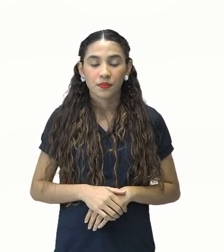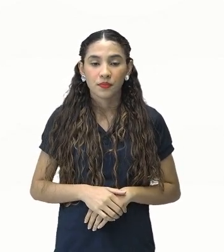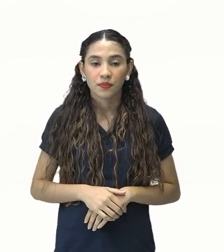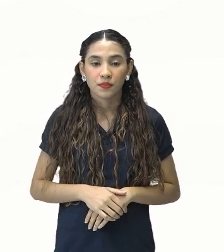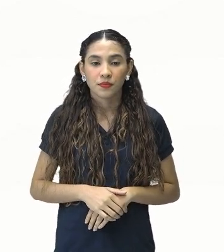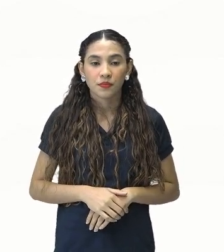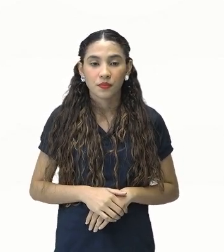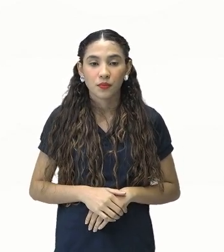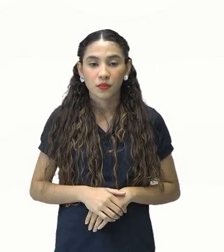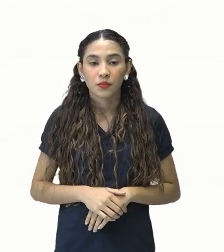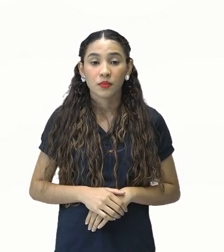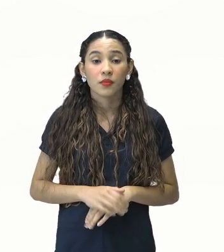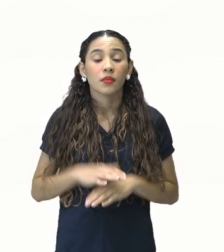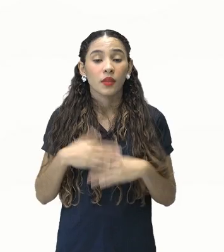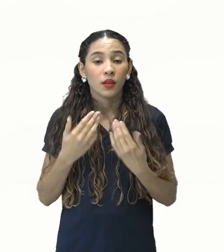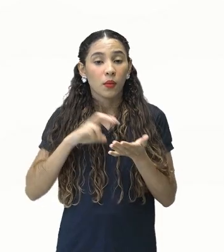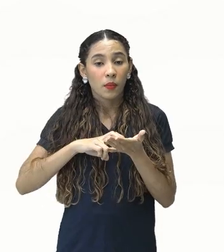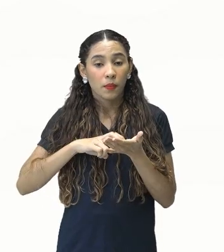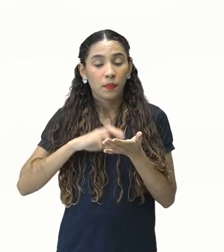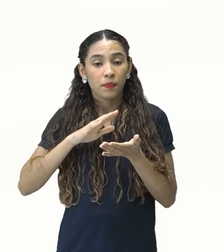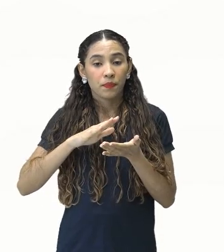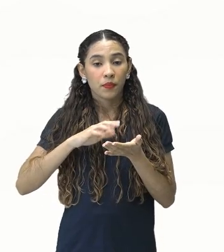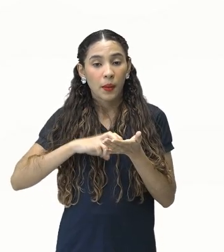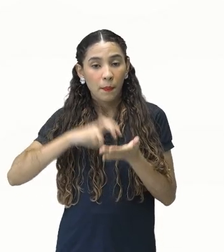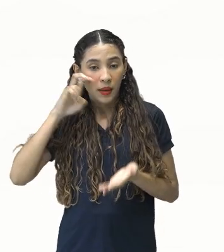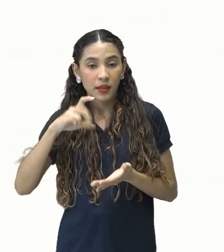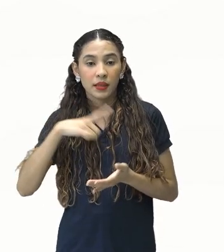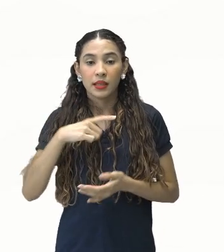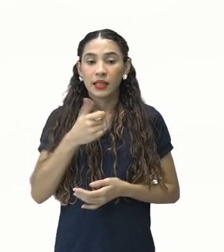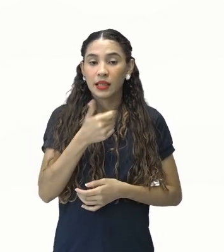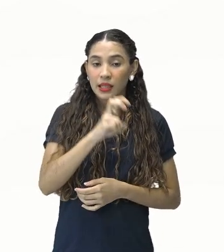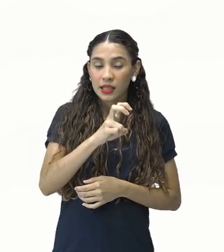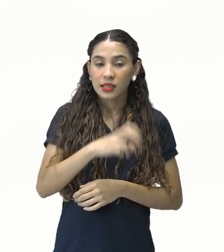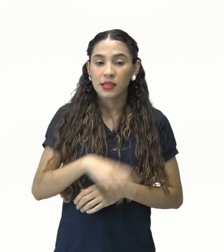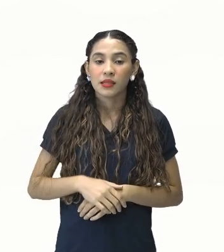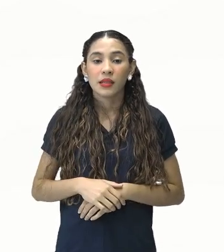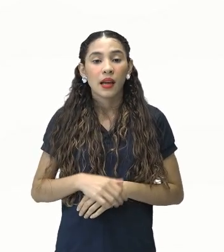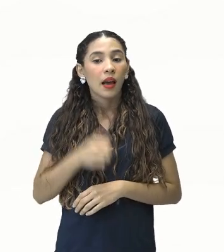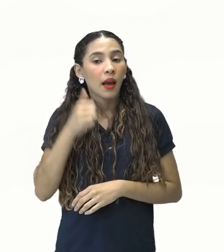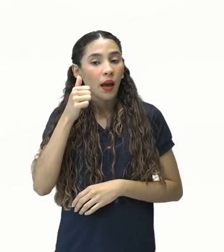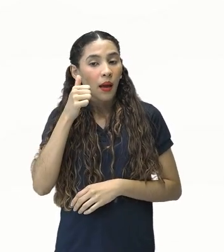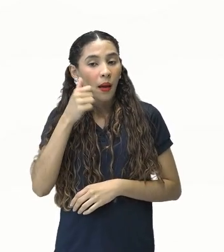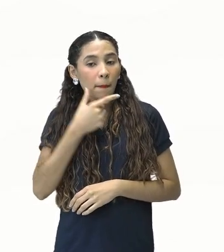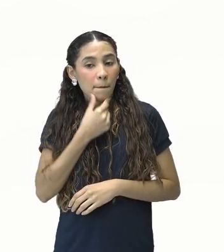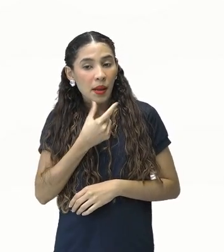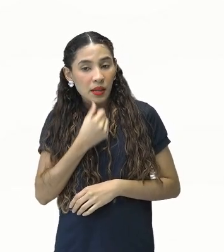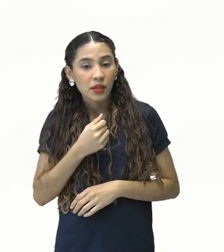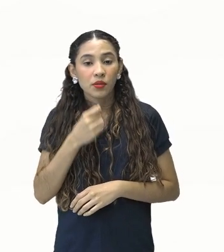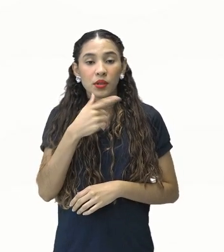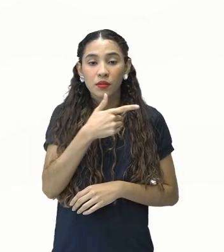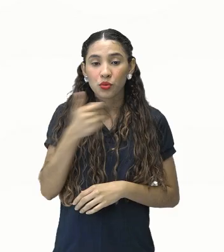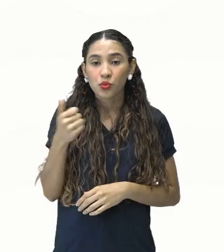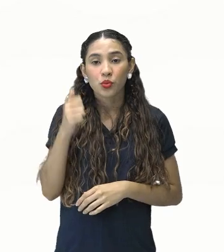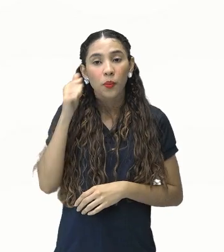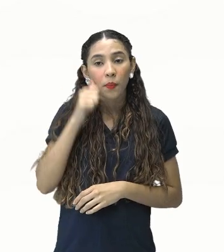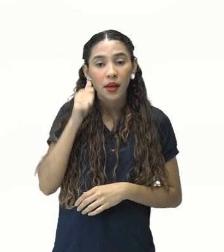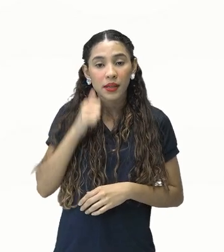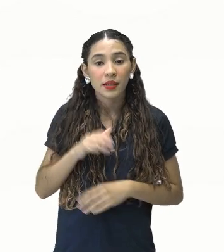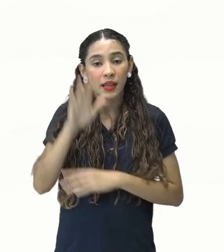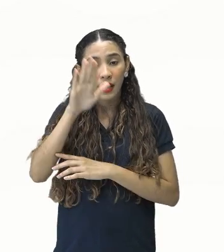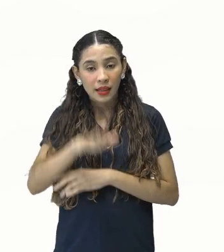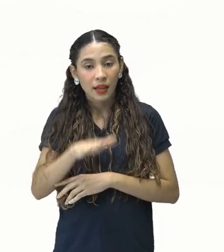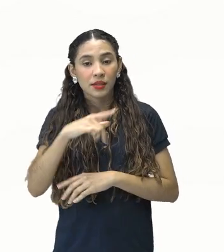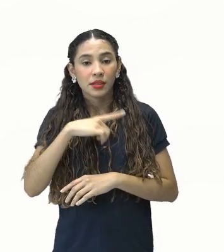Tá? Durante a manhã, temos 15 meninos e 21 meninas. À tarde,